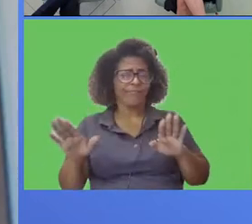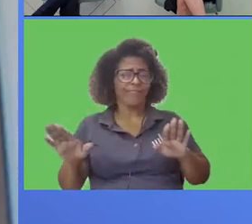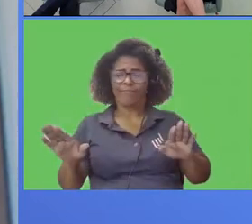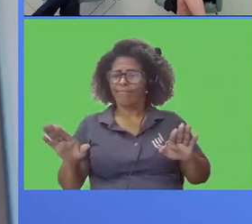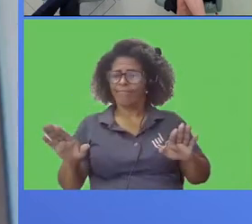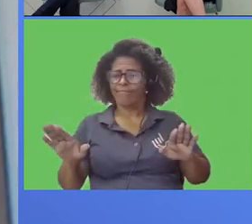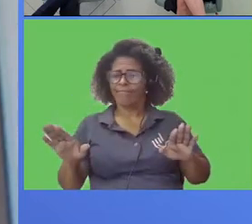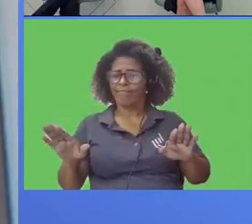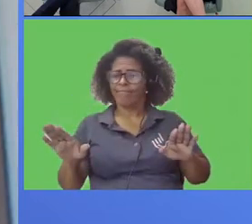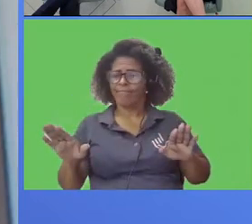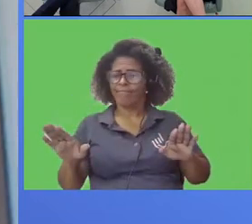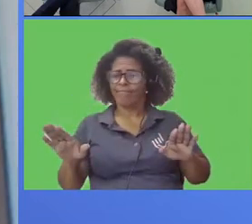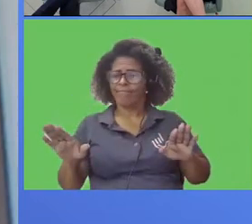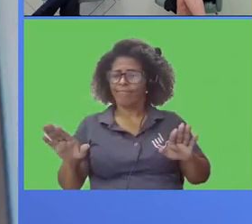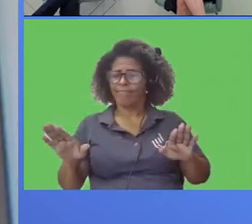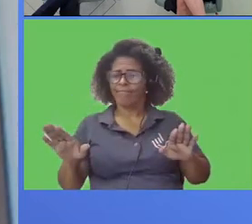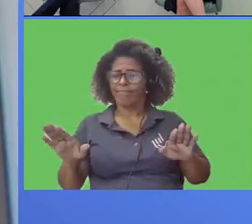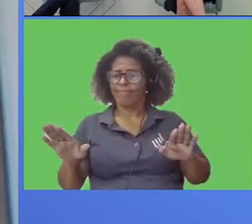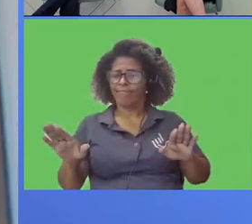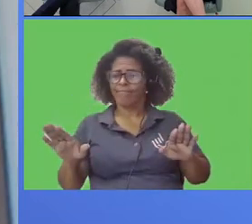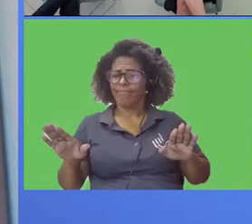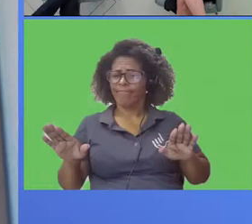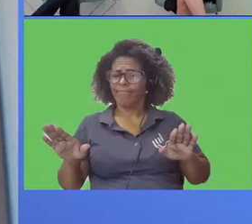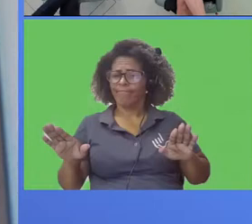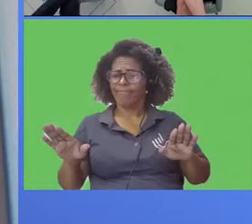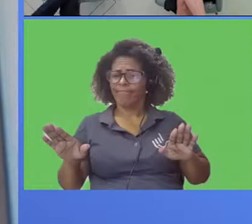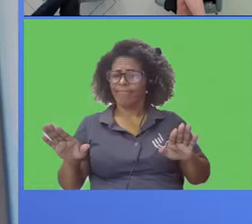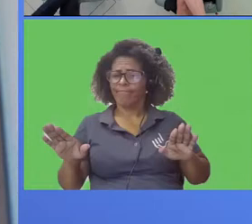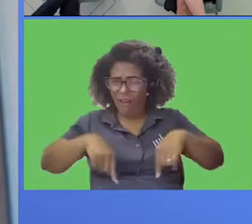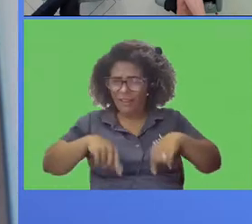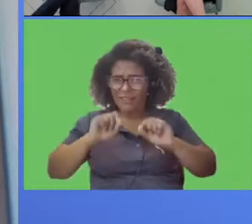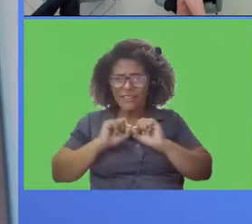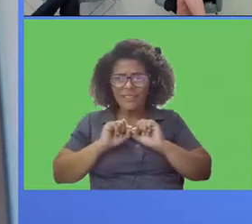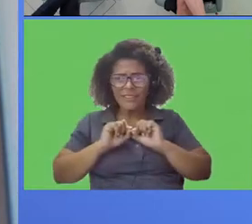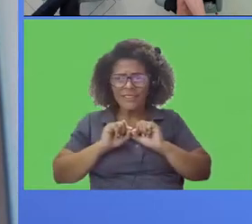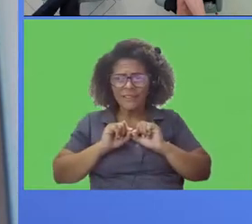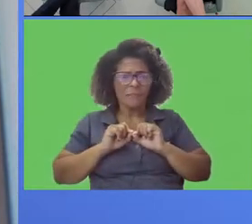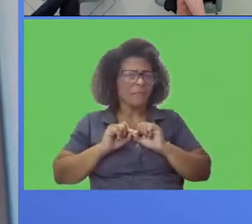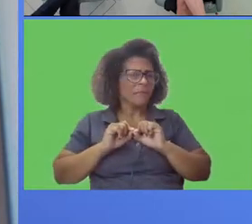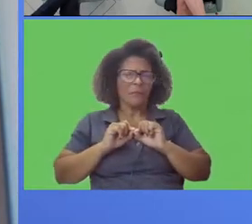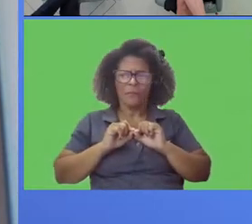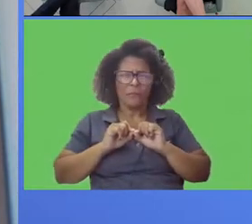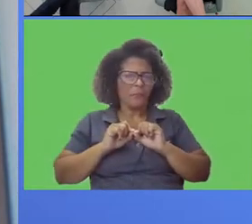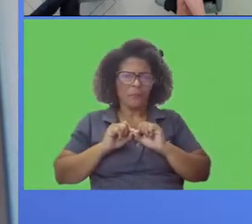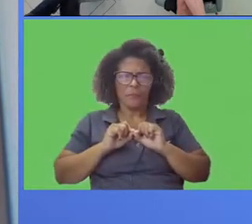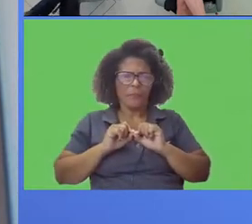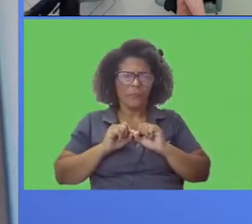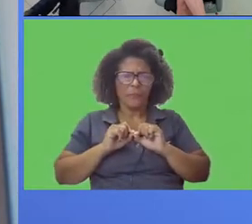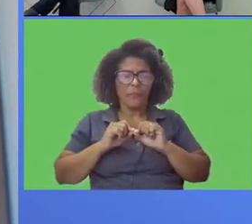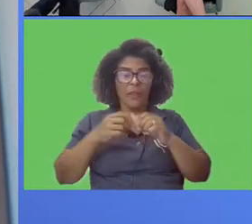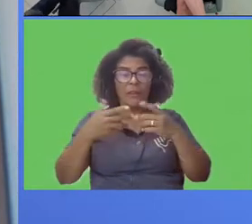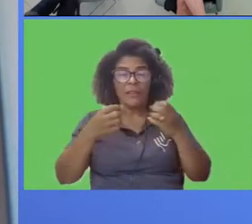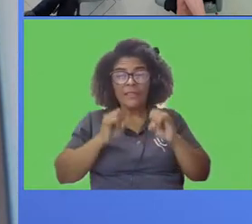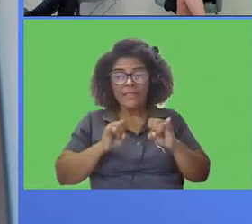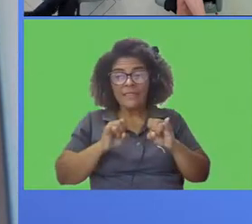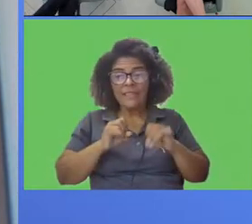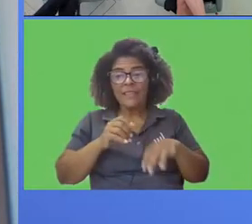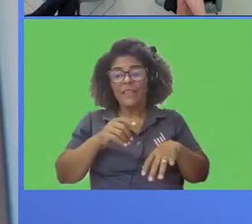organizada pressupondo essa capacidade máxima do sujeito produtivo. Então, se não é sempre que foi